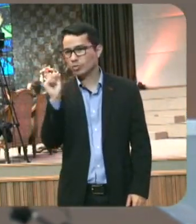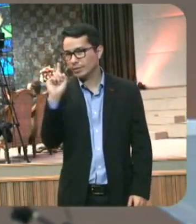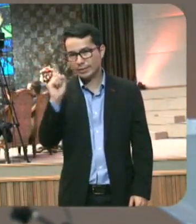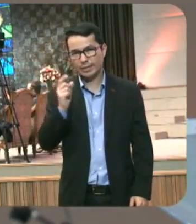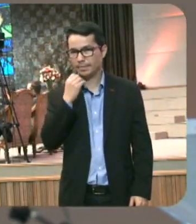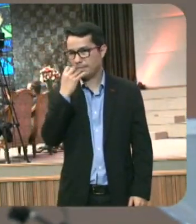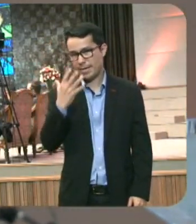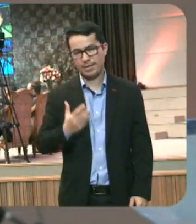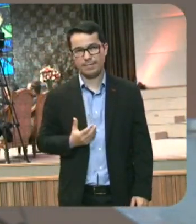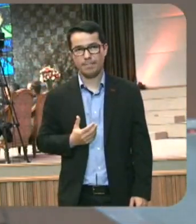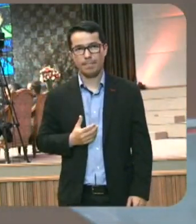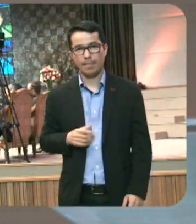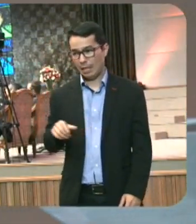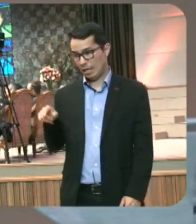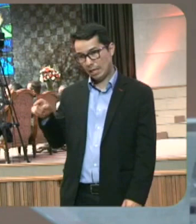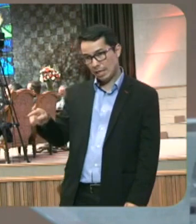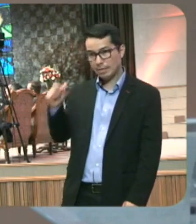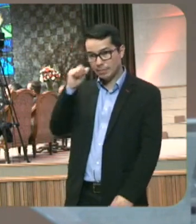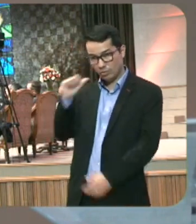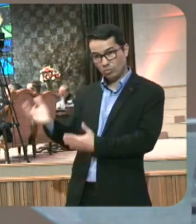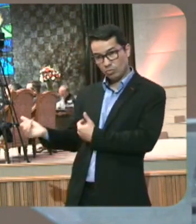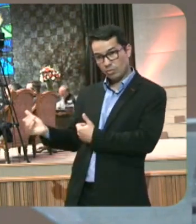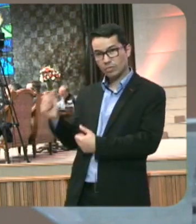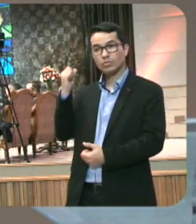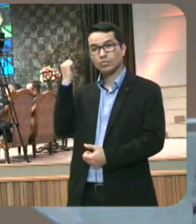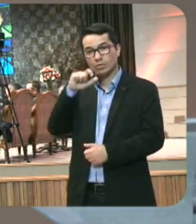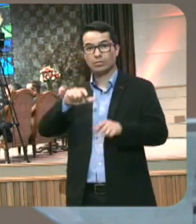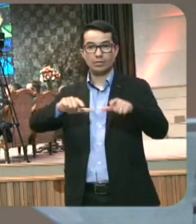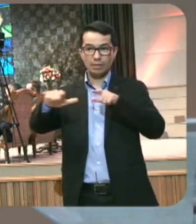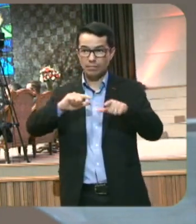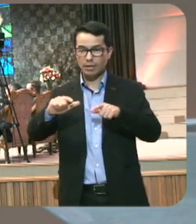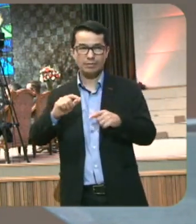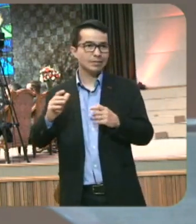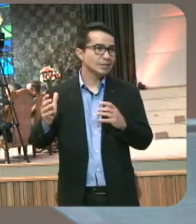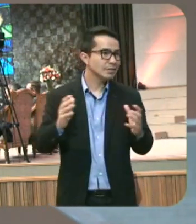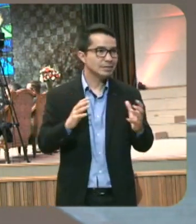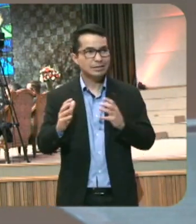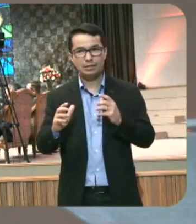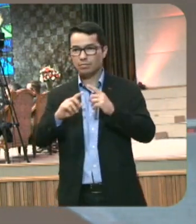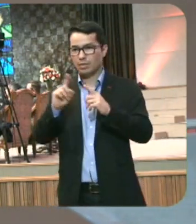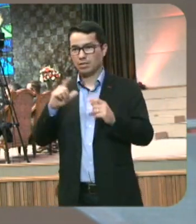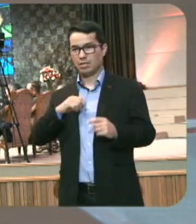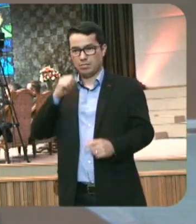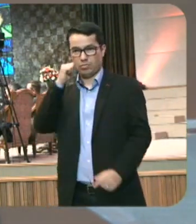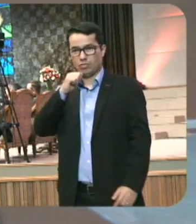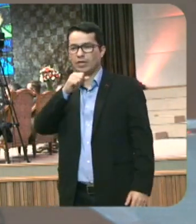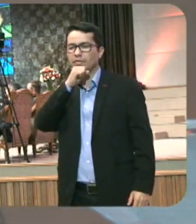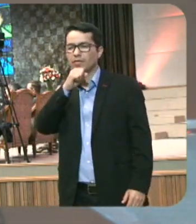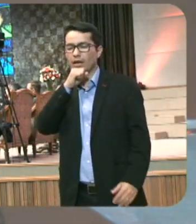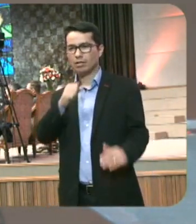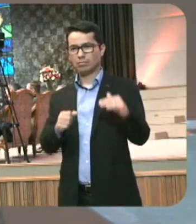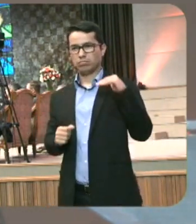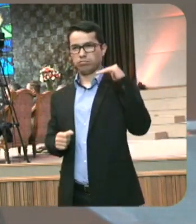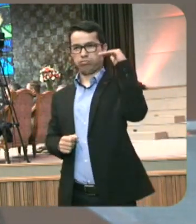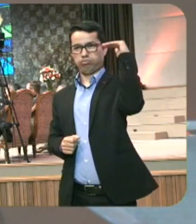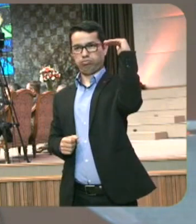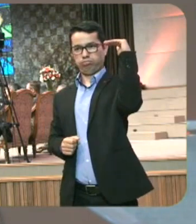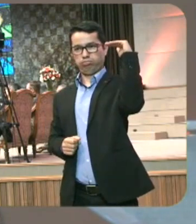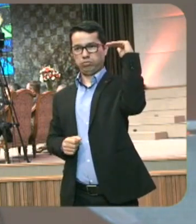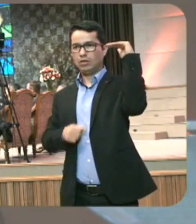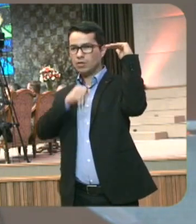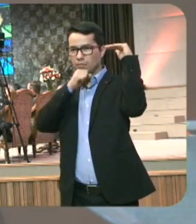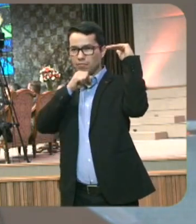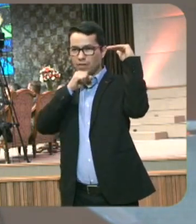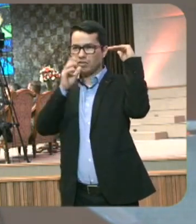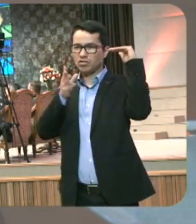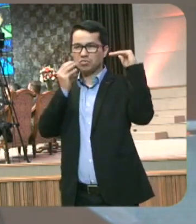estava tentando achar alguma solução. E de repente aquela senhora, que era uma senhora já mais madura, mais